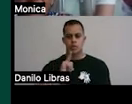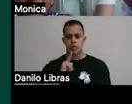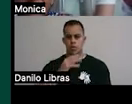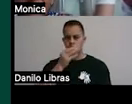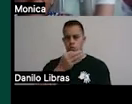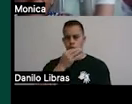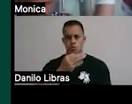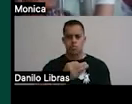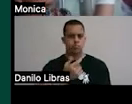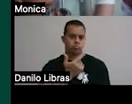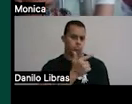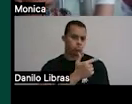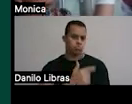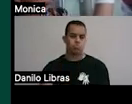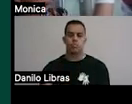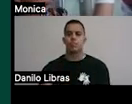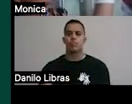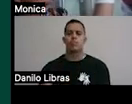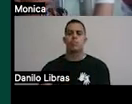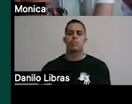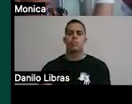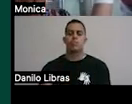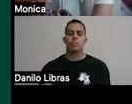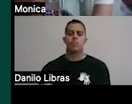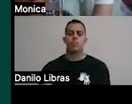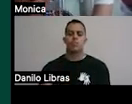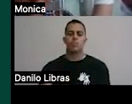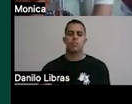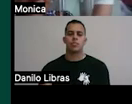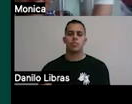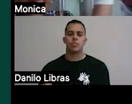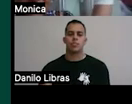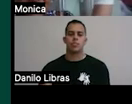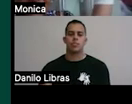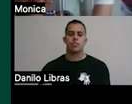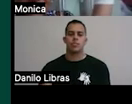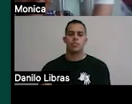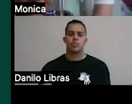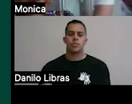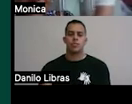Não, não tinha. Também outro vídeo não tem. Ah,